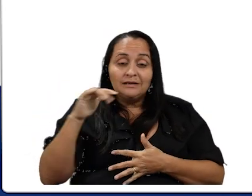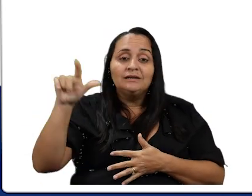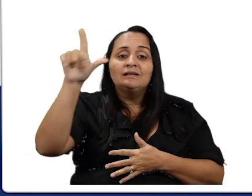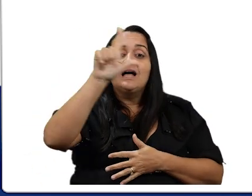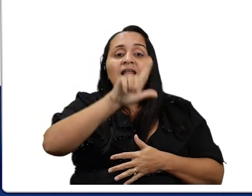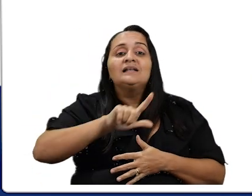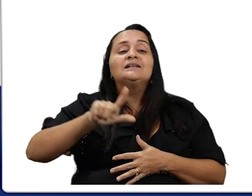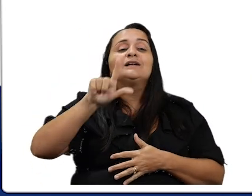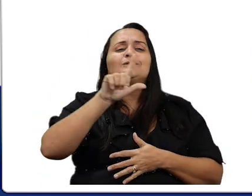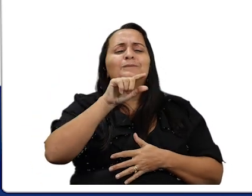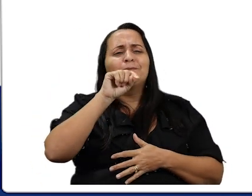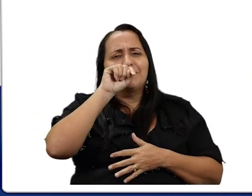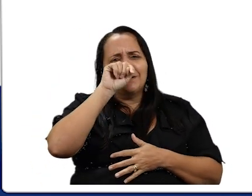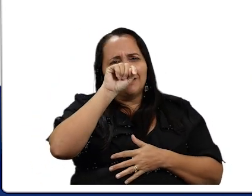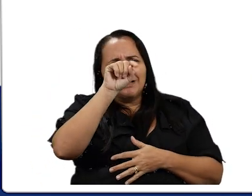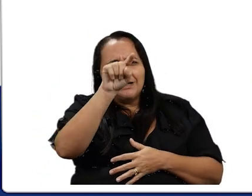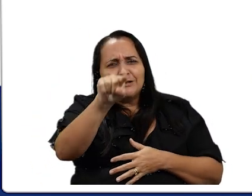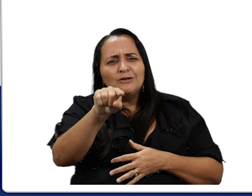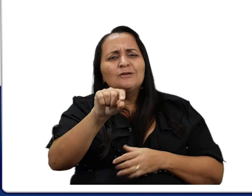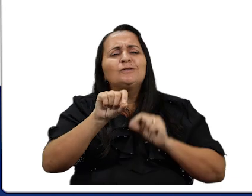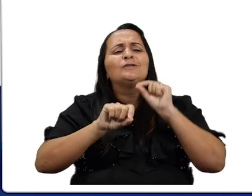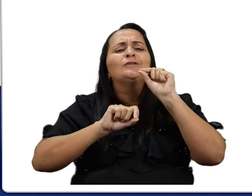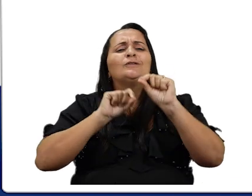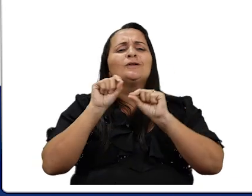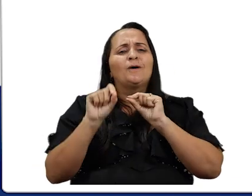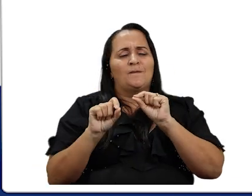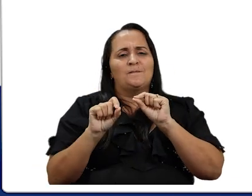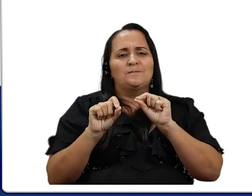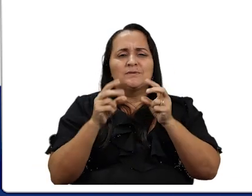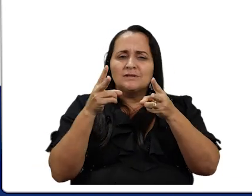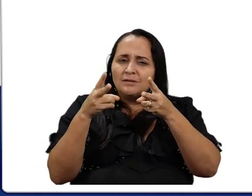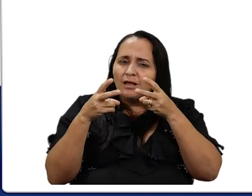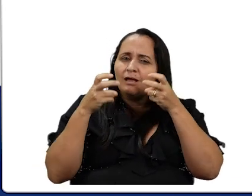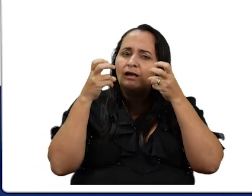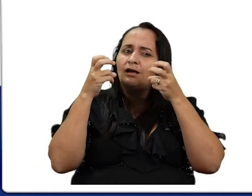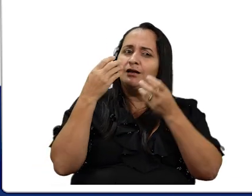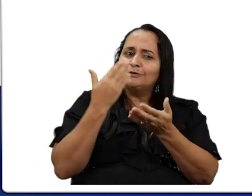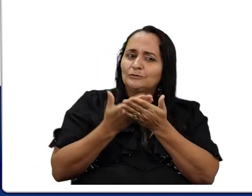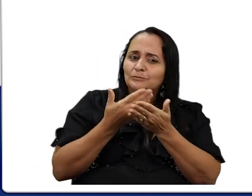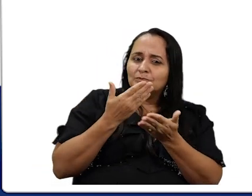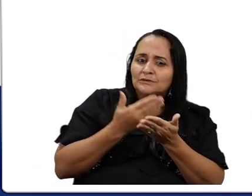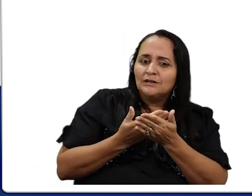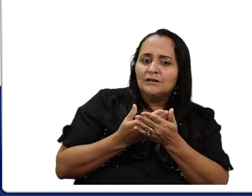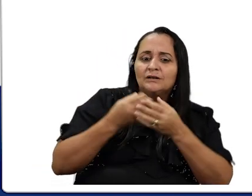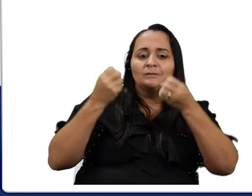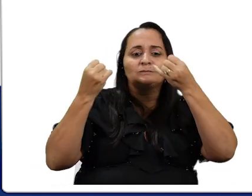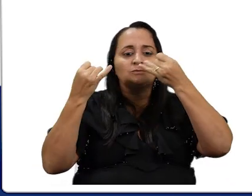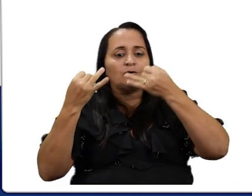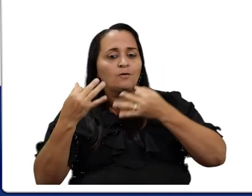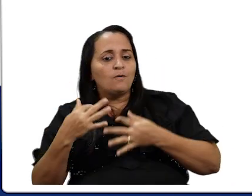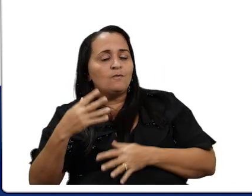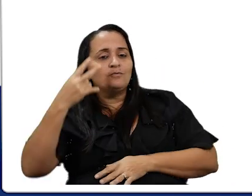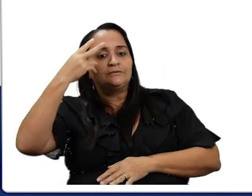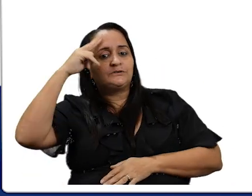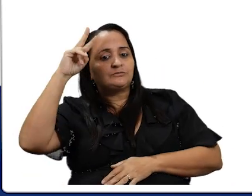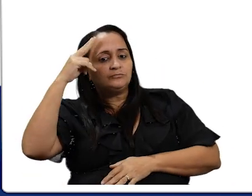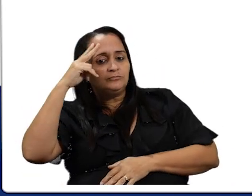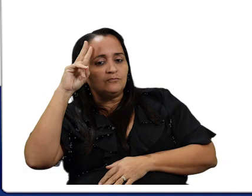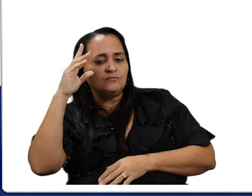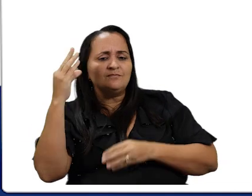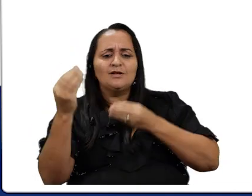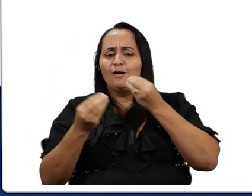que estamos estudando, é a entidade, ou seja, a pessoa que conta a história ou enuncia o